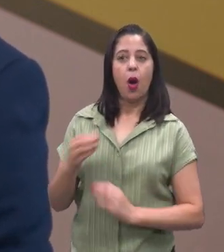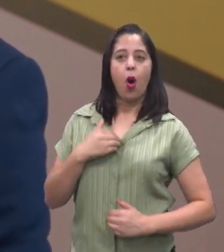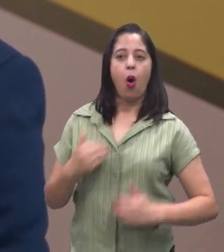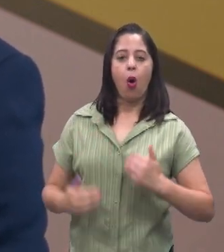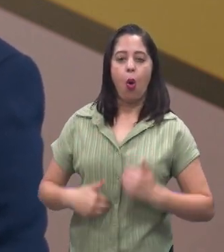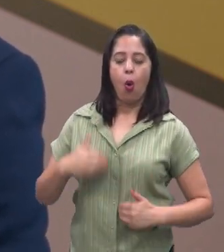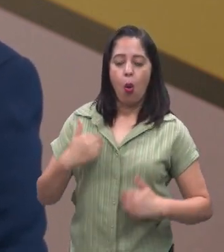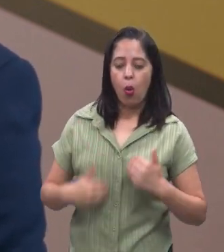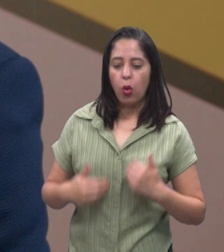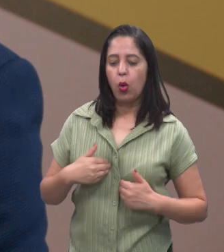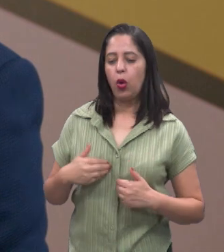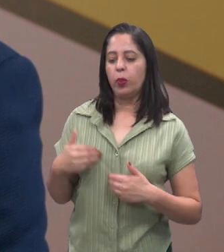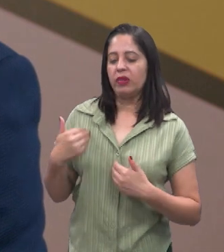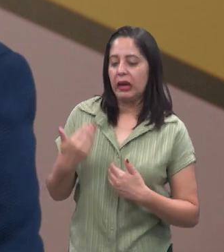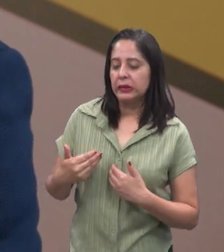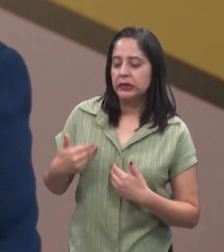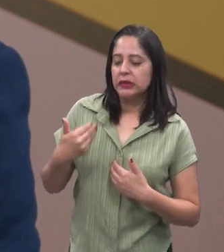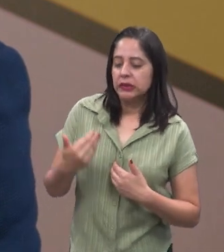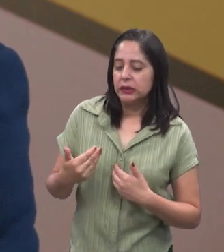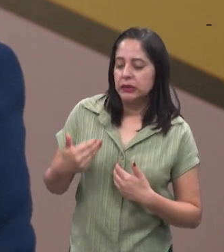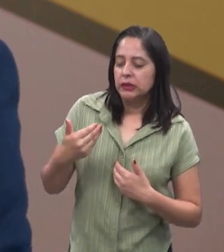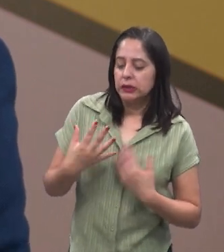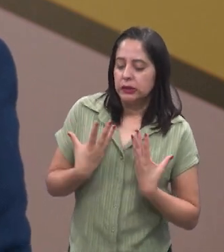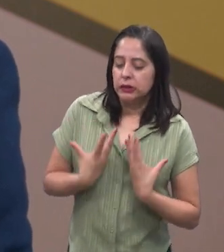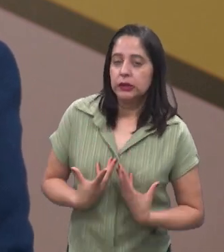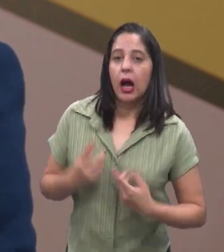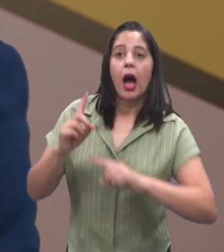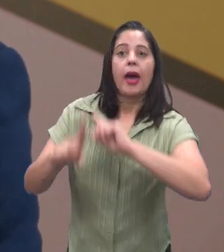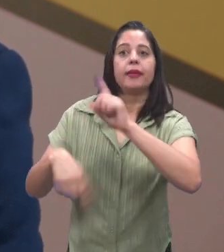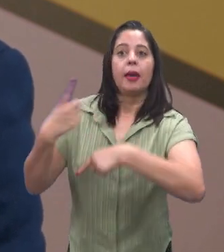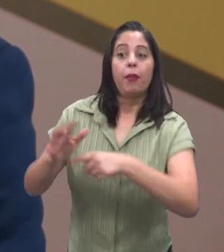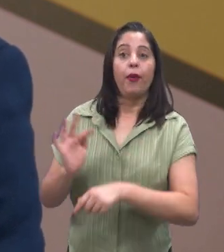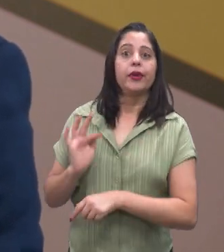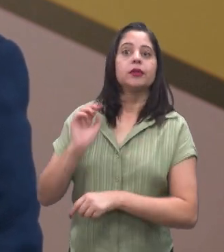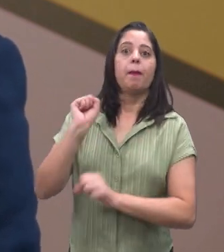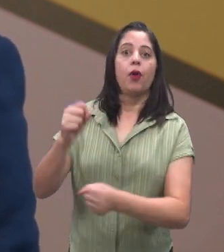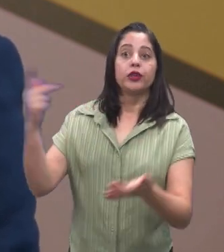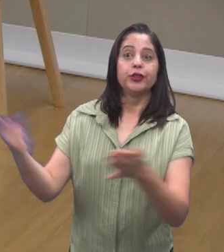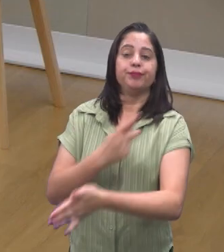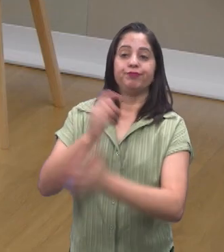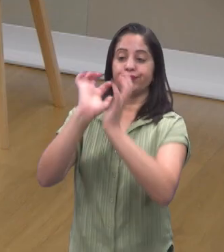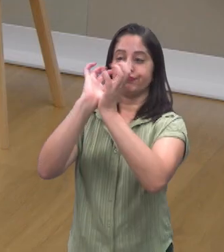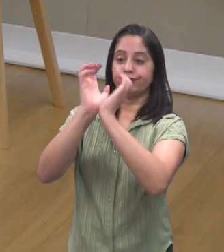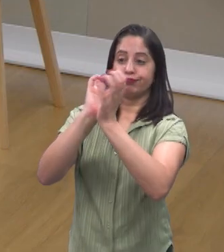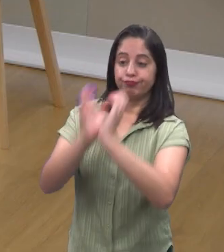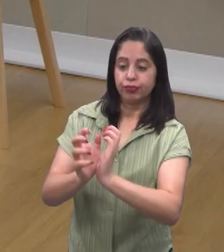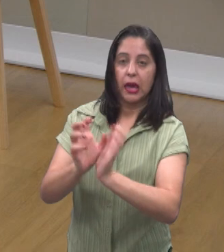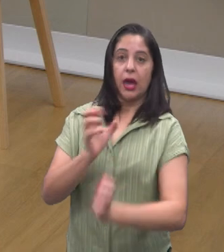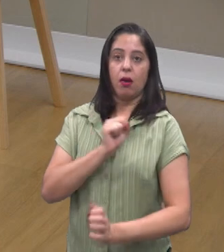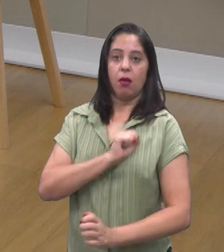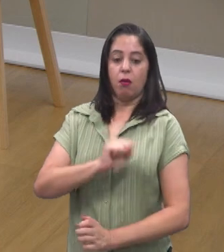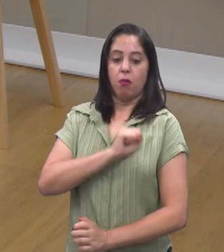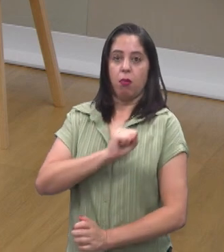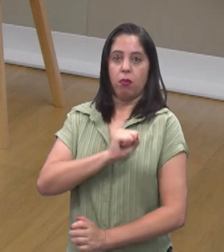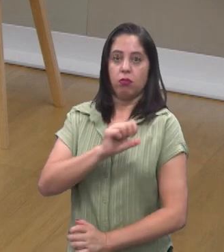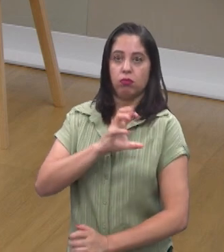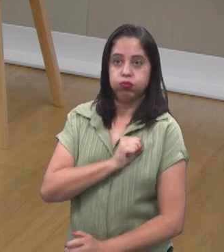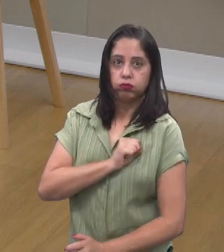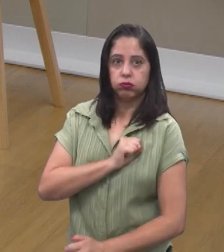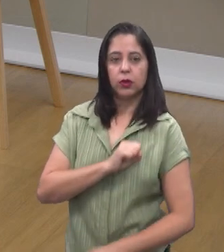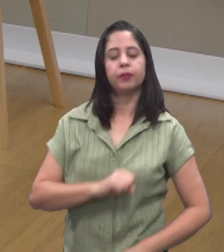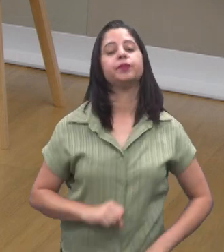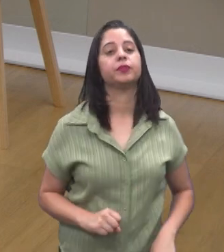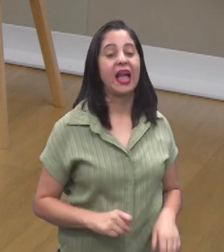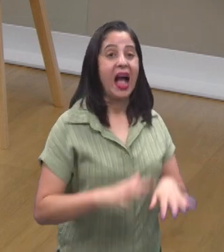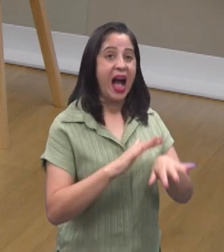corpo, até que em um belo momento ela tem uma complicação grave, um AVC ou um infarto. Perfeito. Doutor, e as doenças relacionadas ao coração?